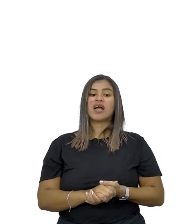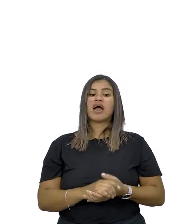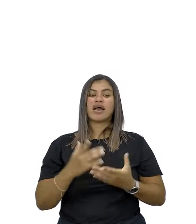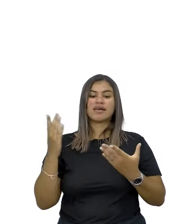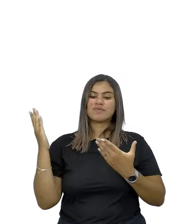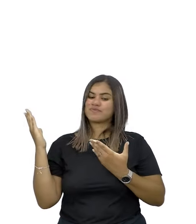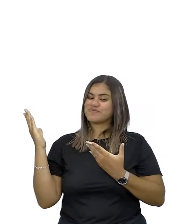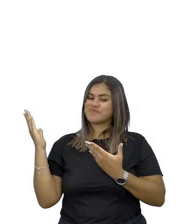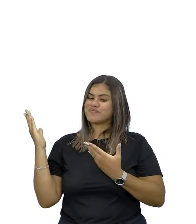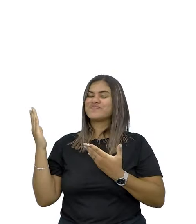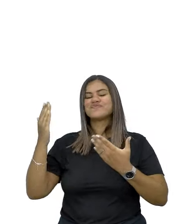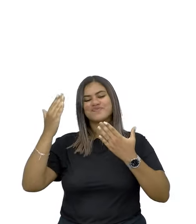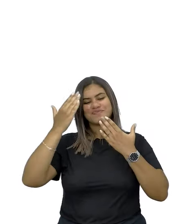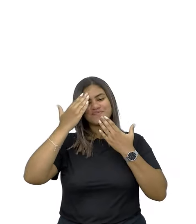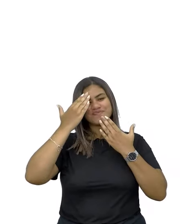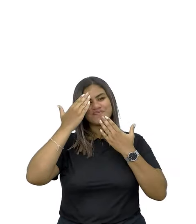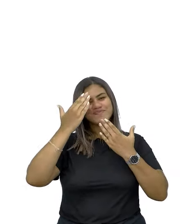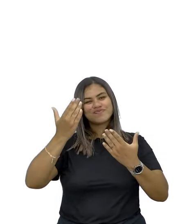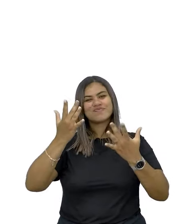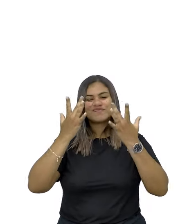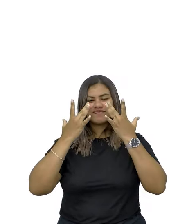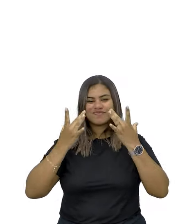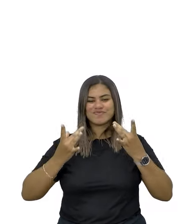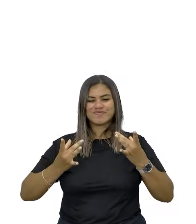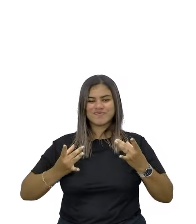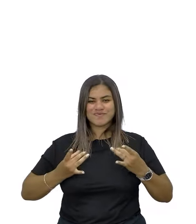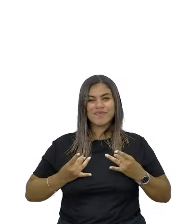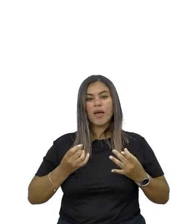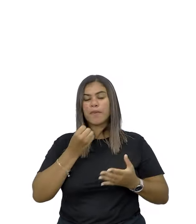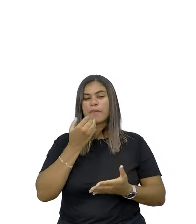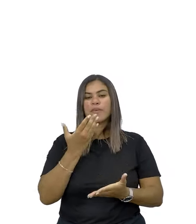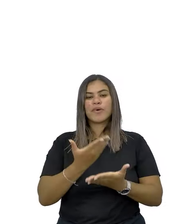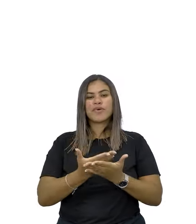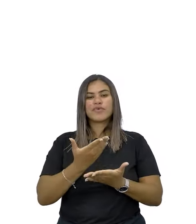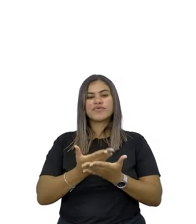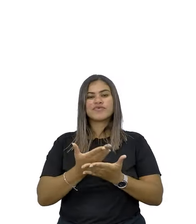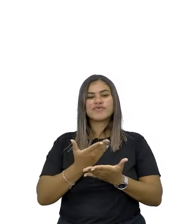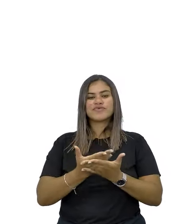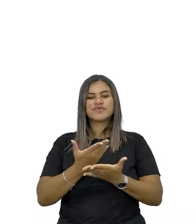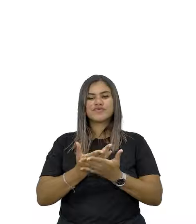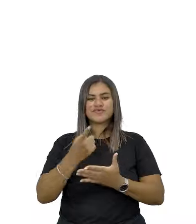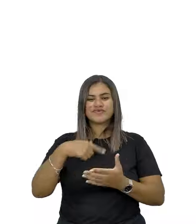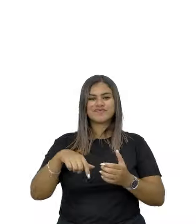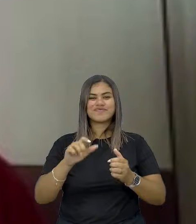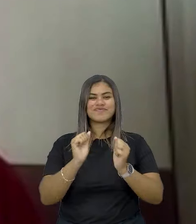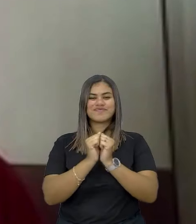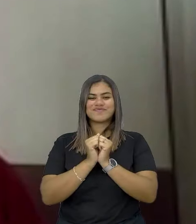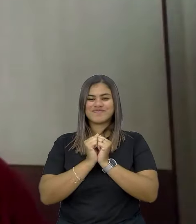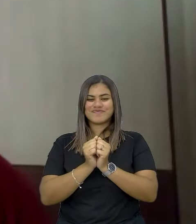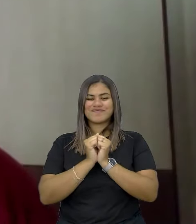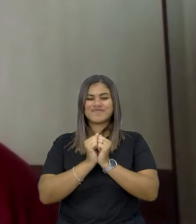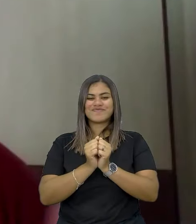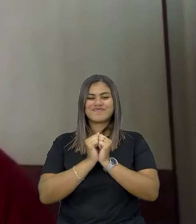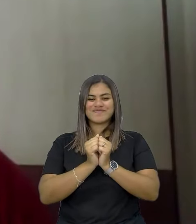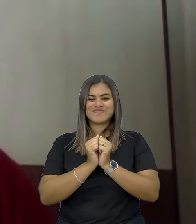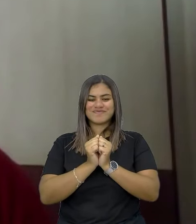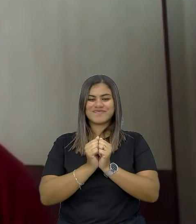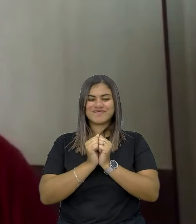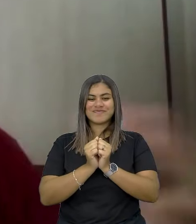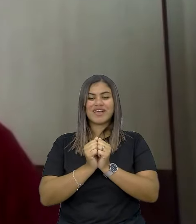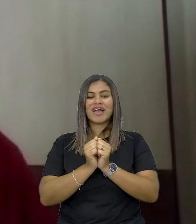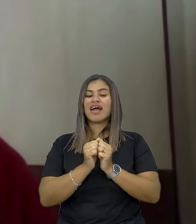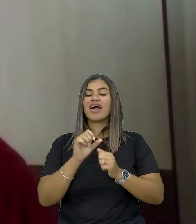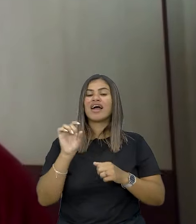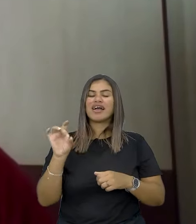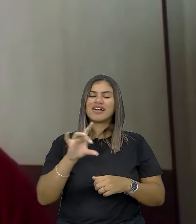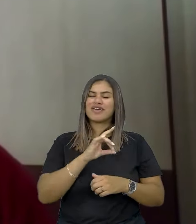encerramento, como agradecimento à sua boa atenção do professor, bons estudos, e vamos estar sempre juntos. Só para a gente retomar com vocês,